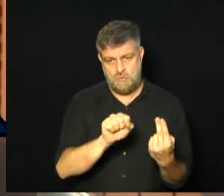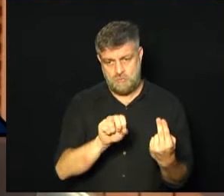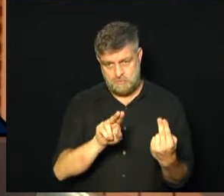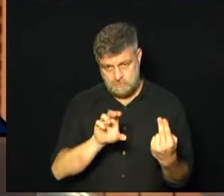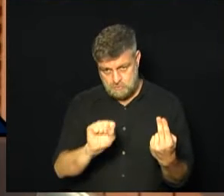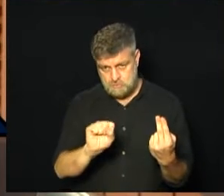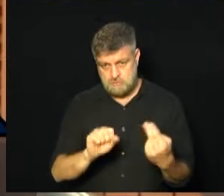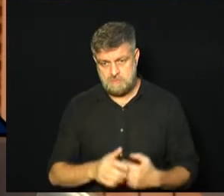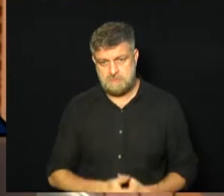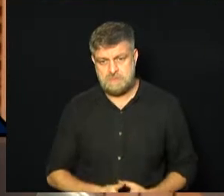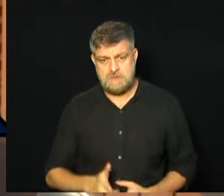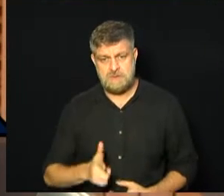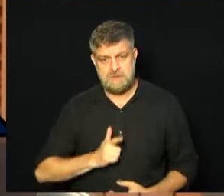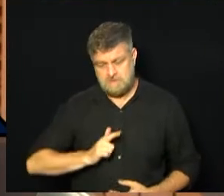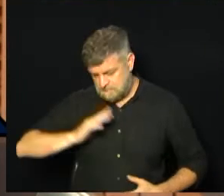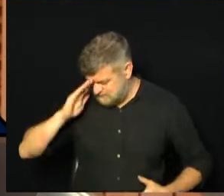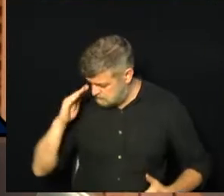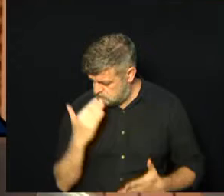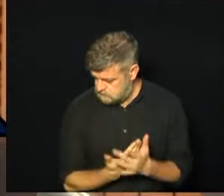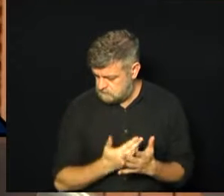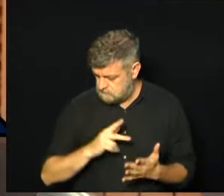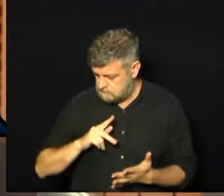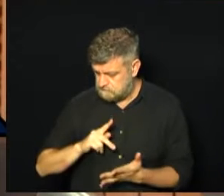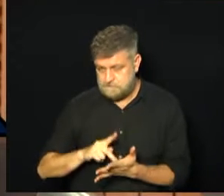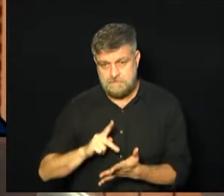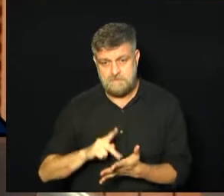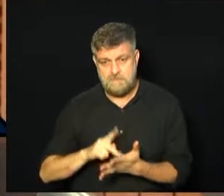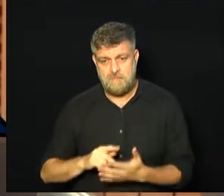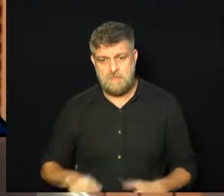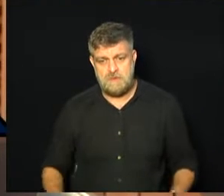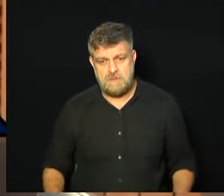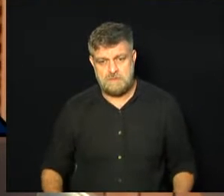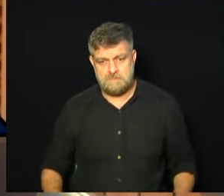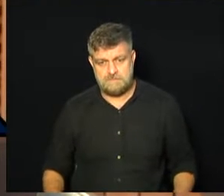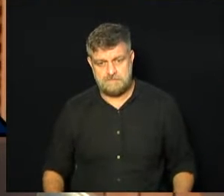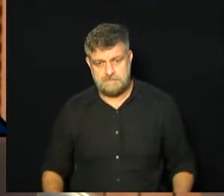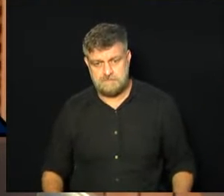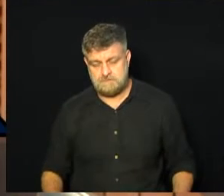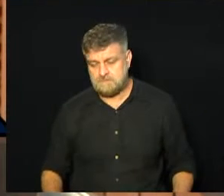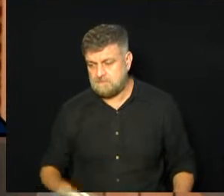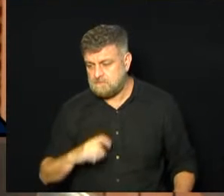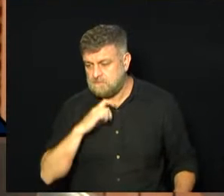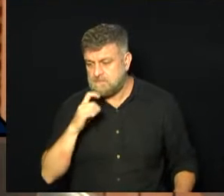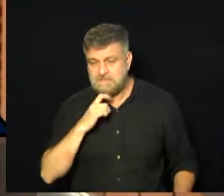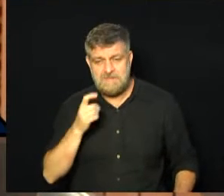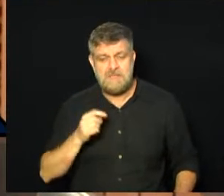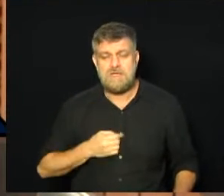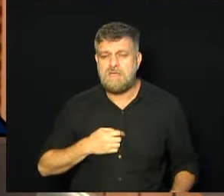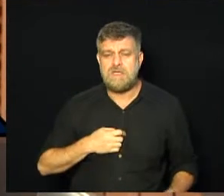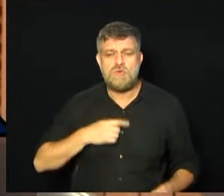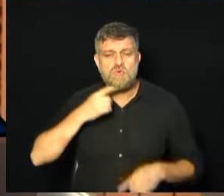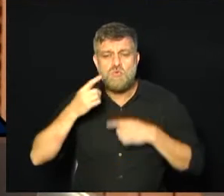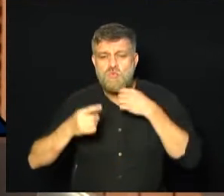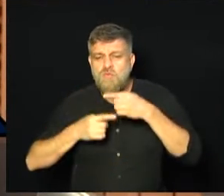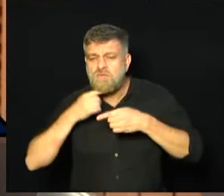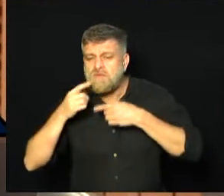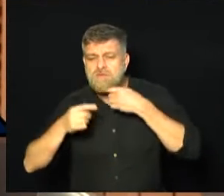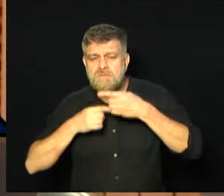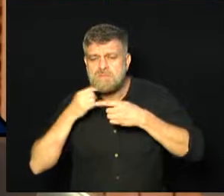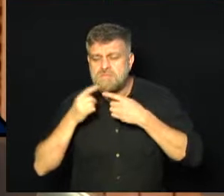Eu tenho a absoluta certeza que nenhum dos nossos iria colocar dúvida,